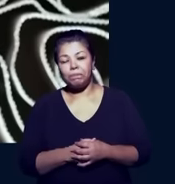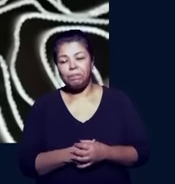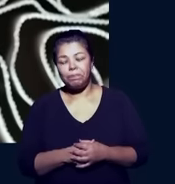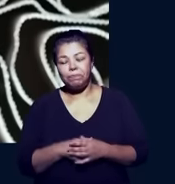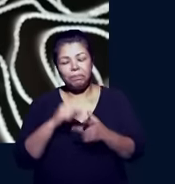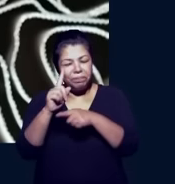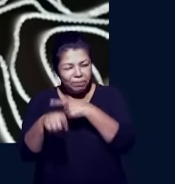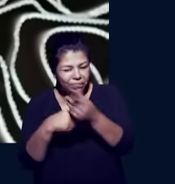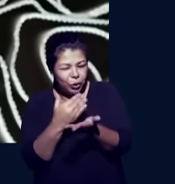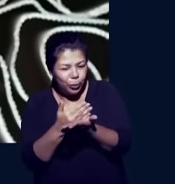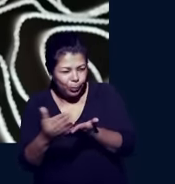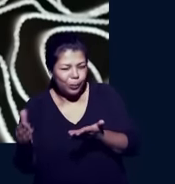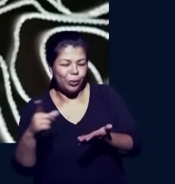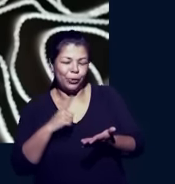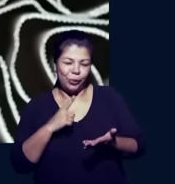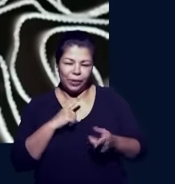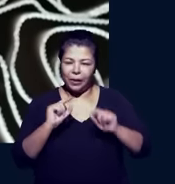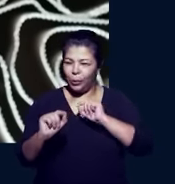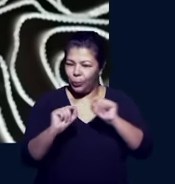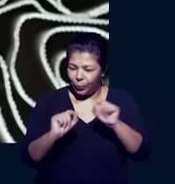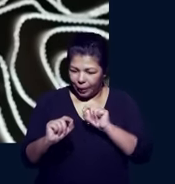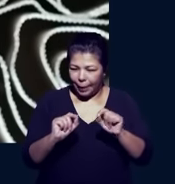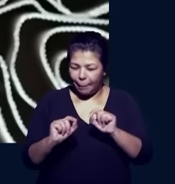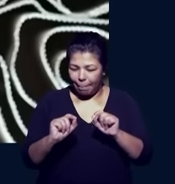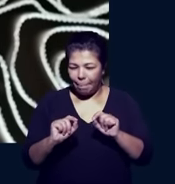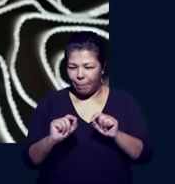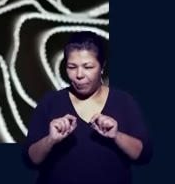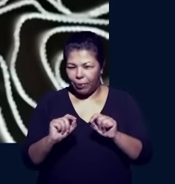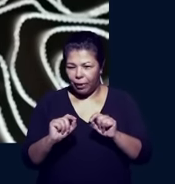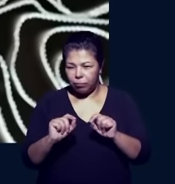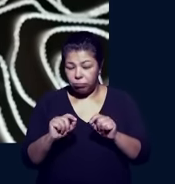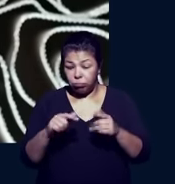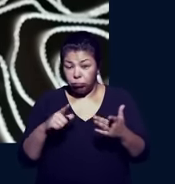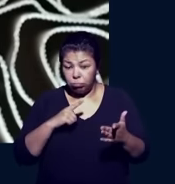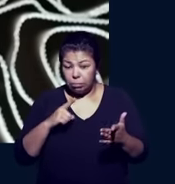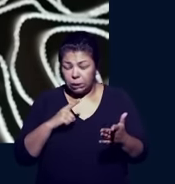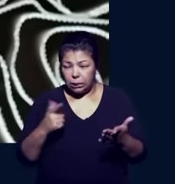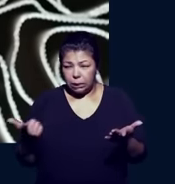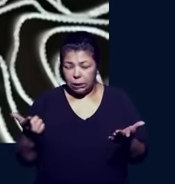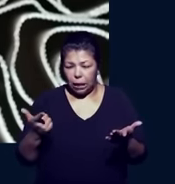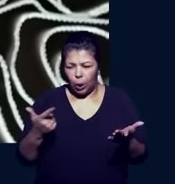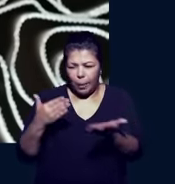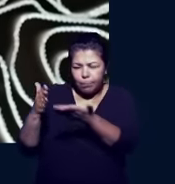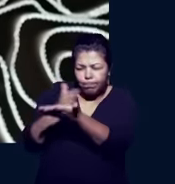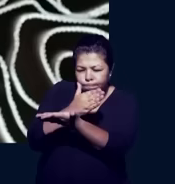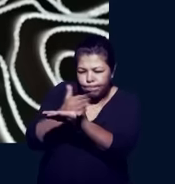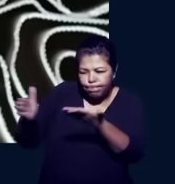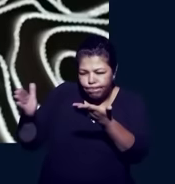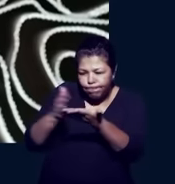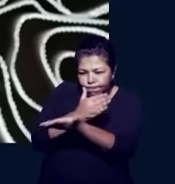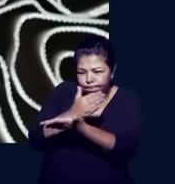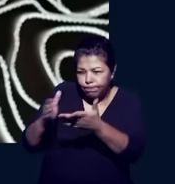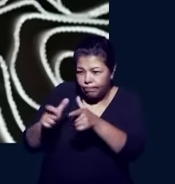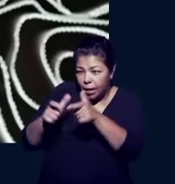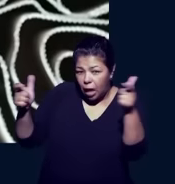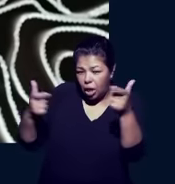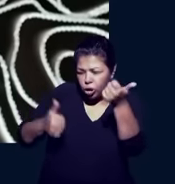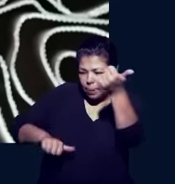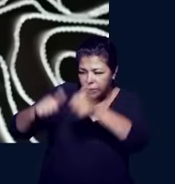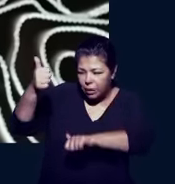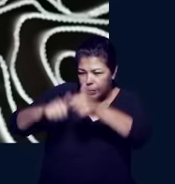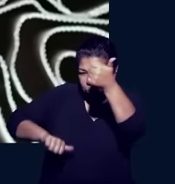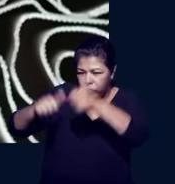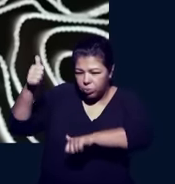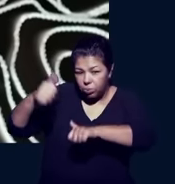tornou um um um certo um filtro muito grande ou uma barra muito alta de investimento pros investidores aqui no